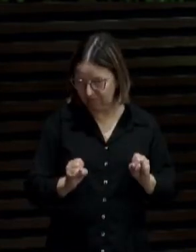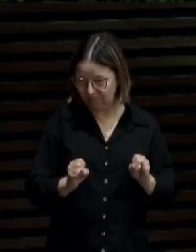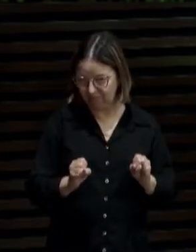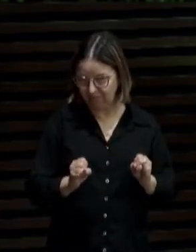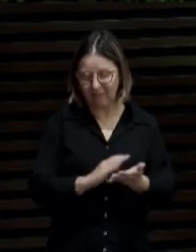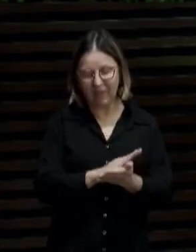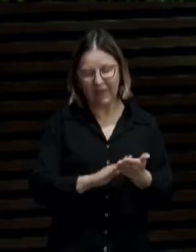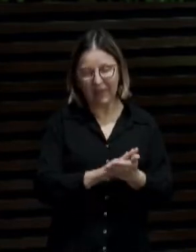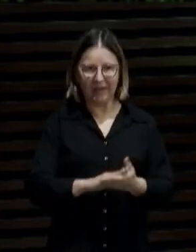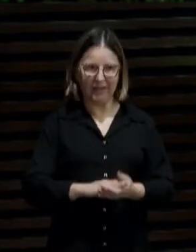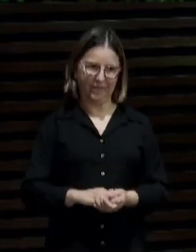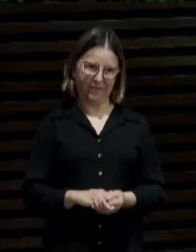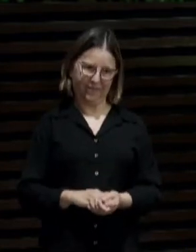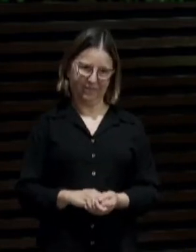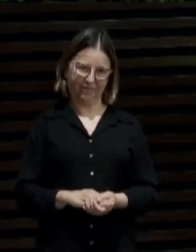Primeiro a graça.